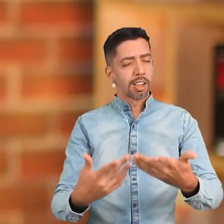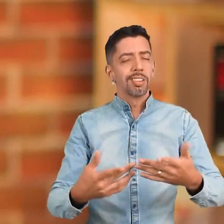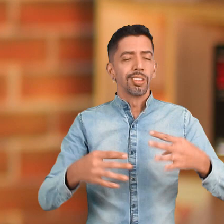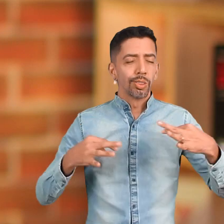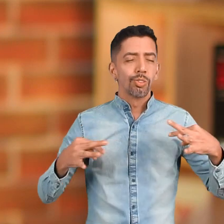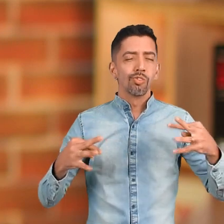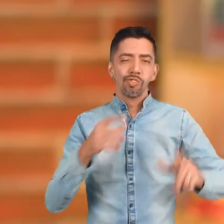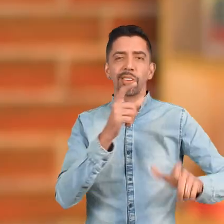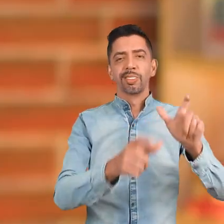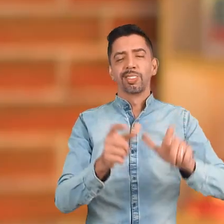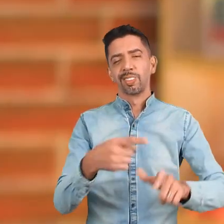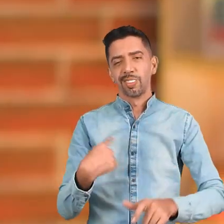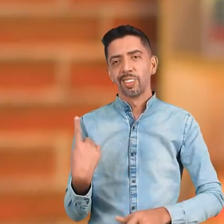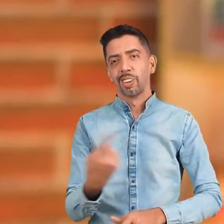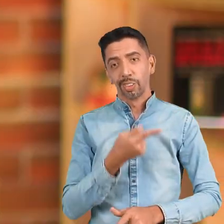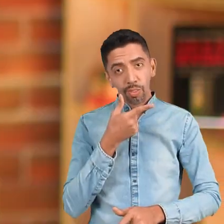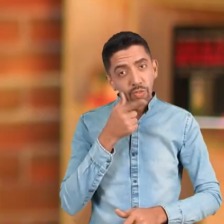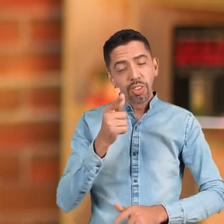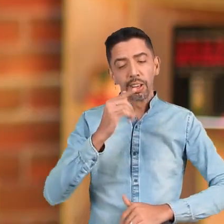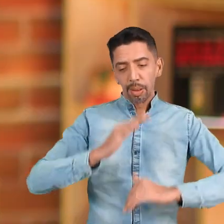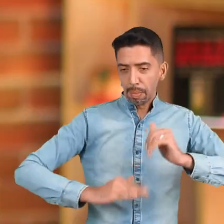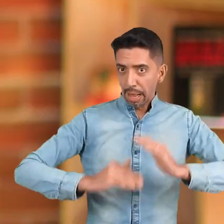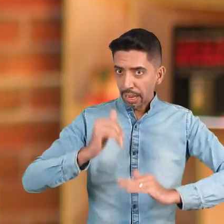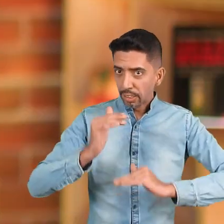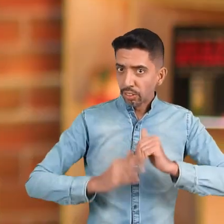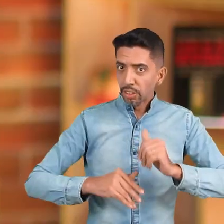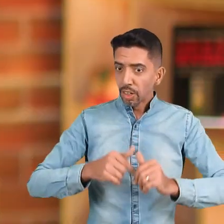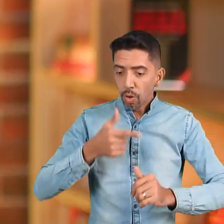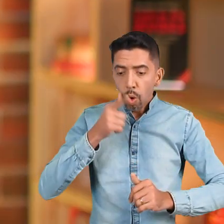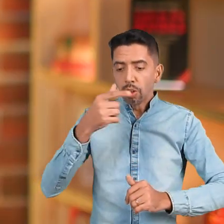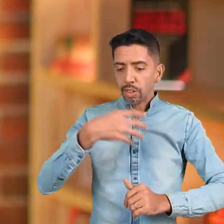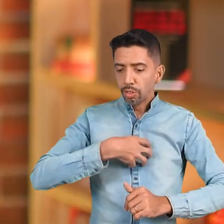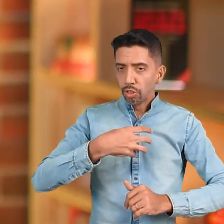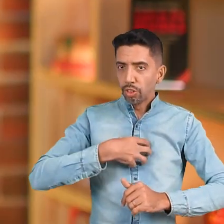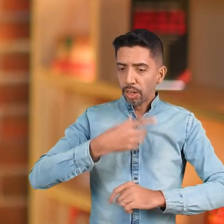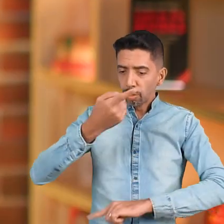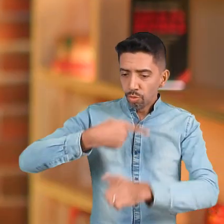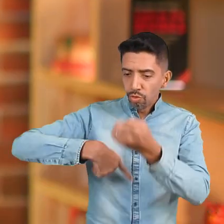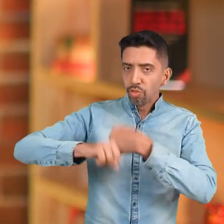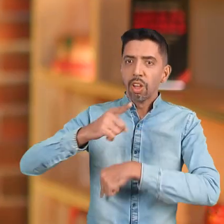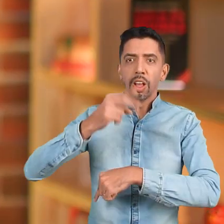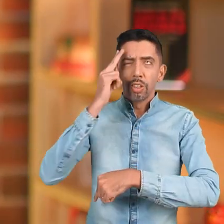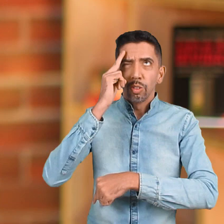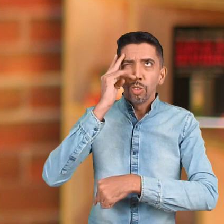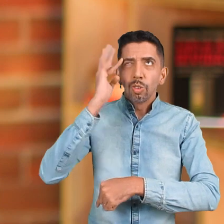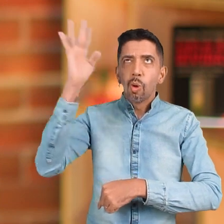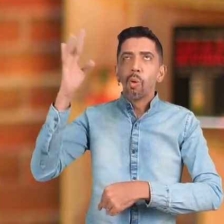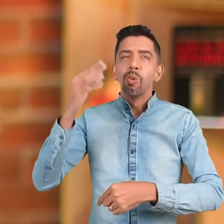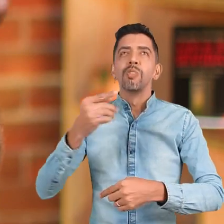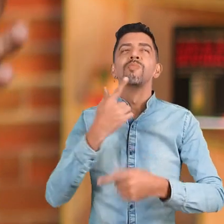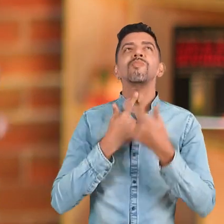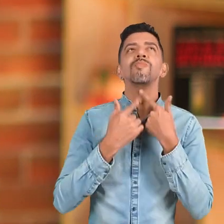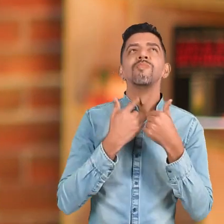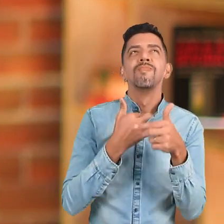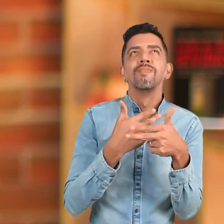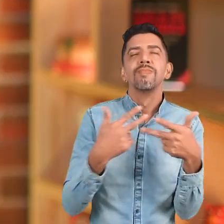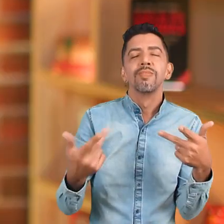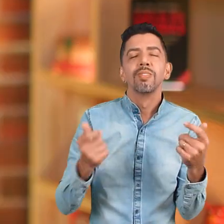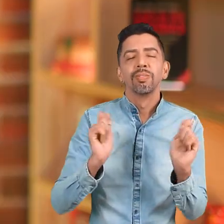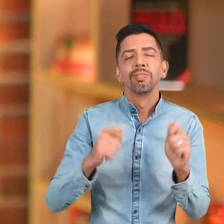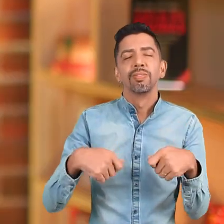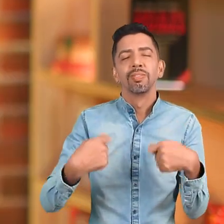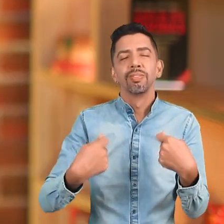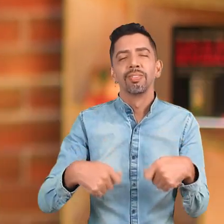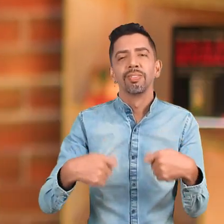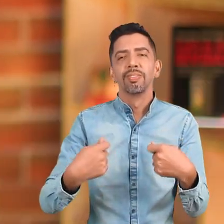um jeito para alcançar os nossos sonhos, as nossas necessidades. E fazer com que esse movimento